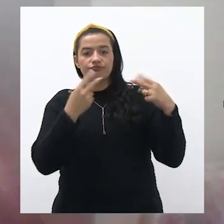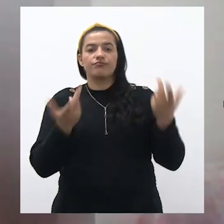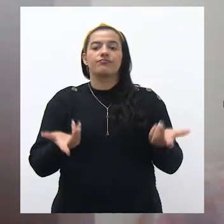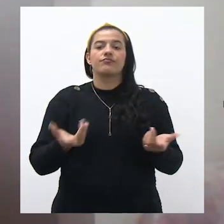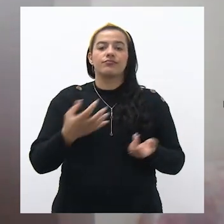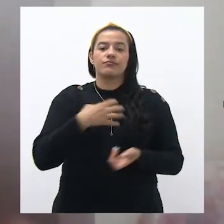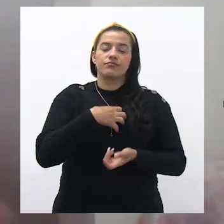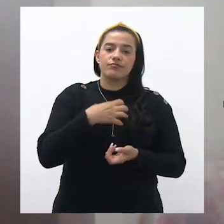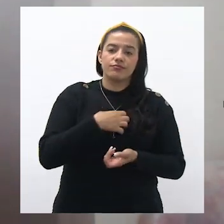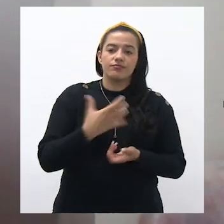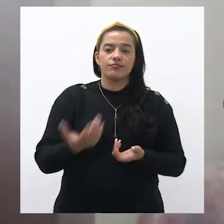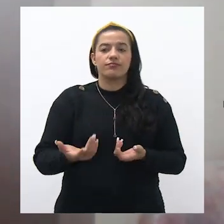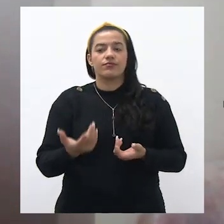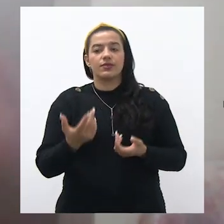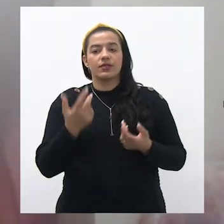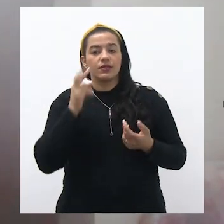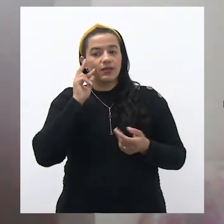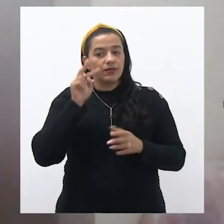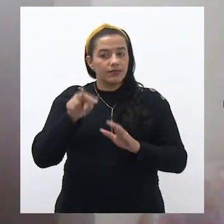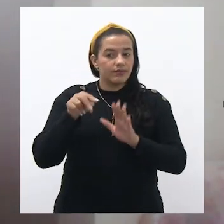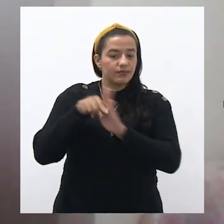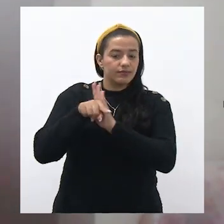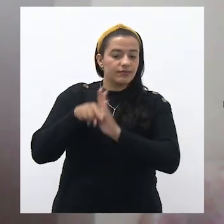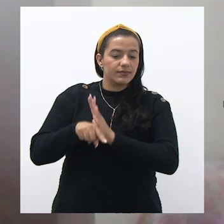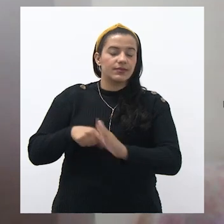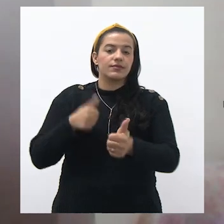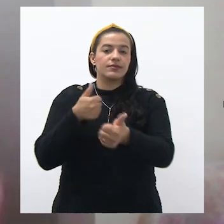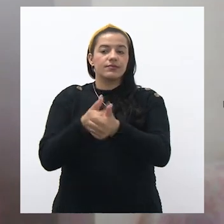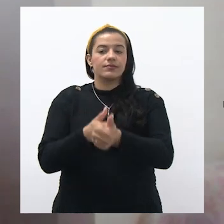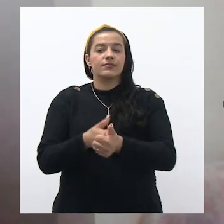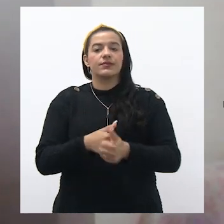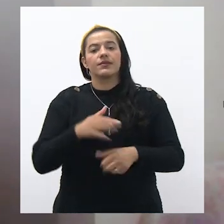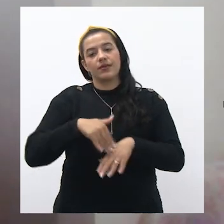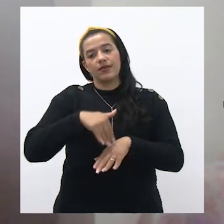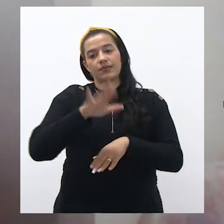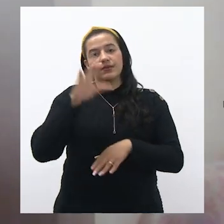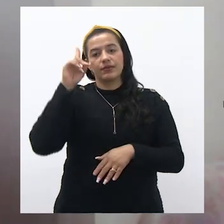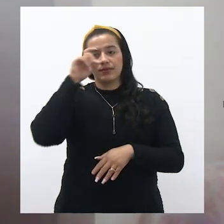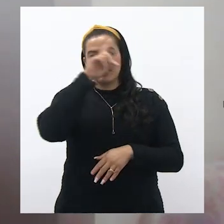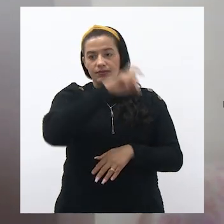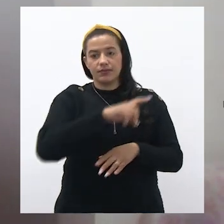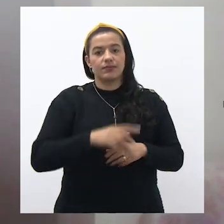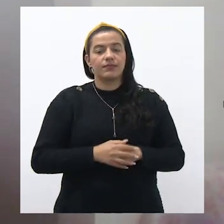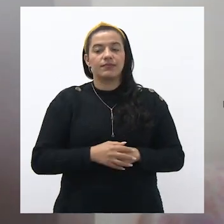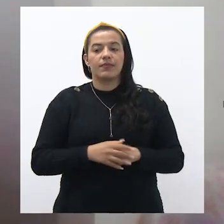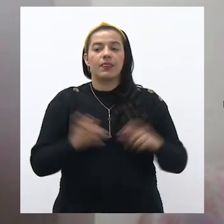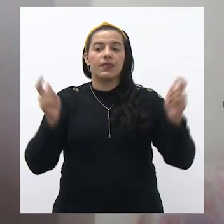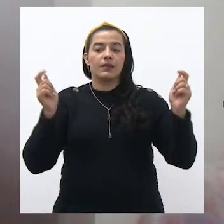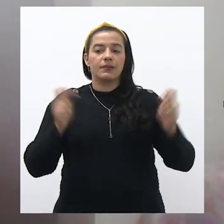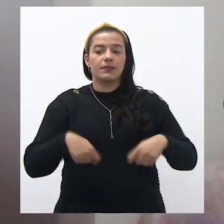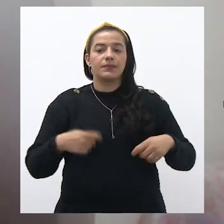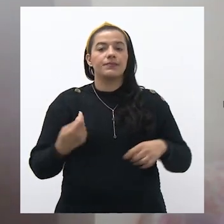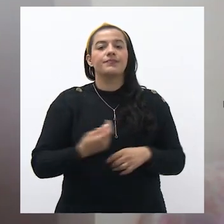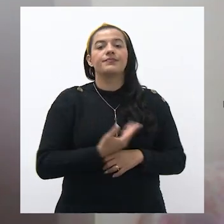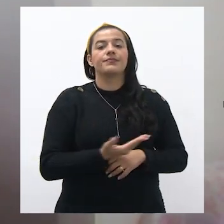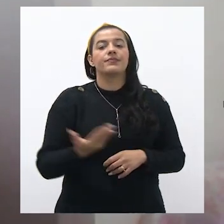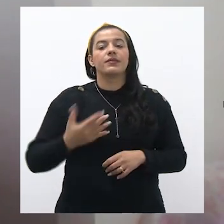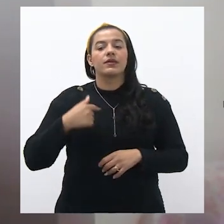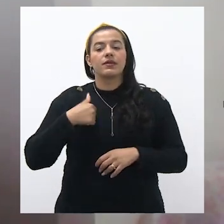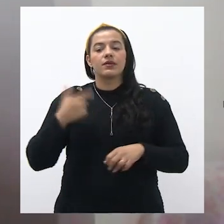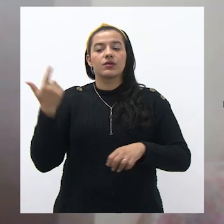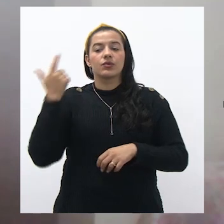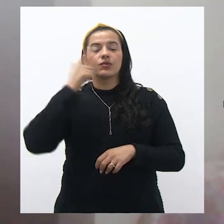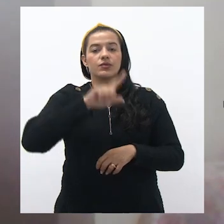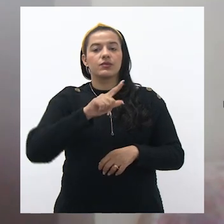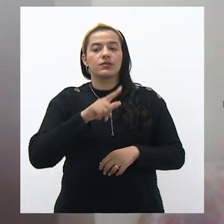meus sentidos, sem poder observar de perto. Então, esse é o grande desafio. E a grande possibilidade é poder estar